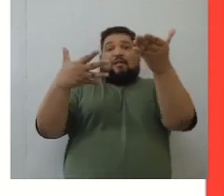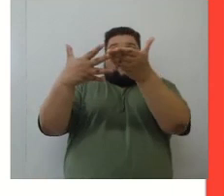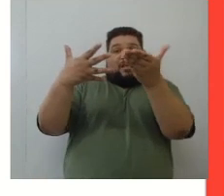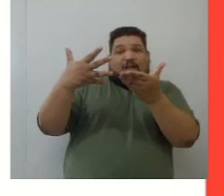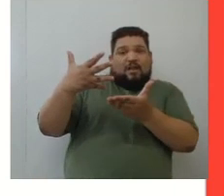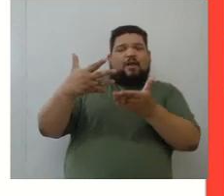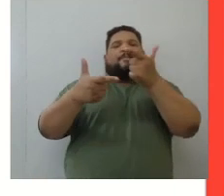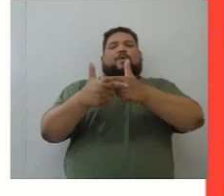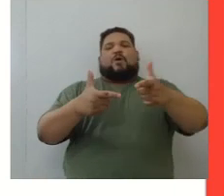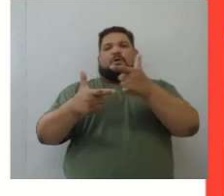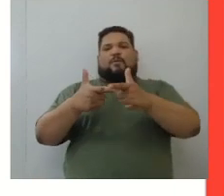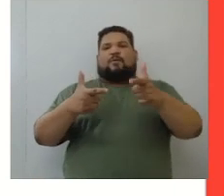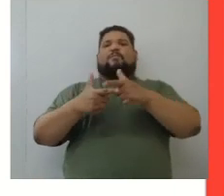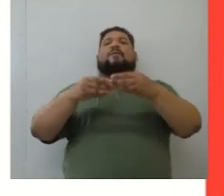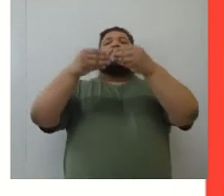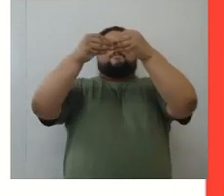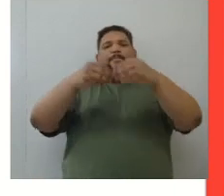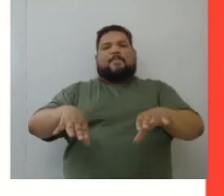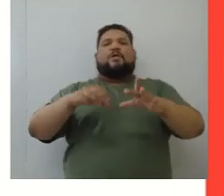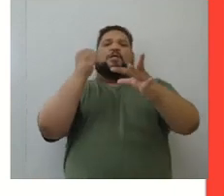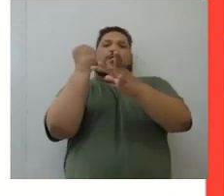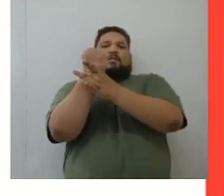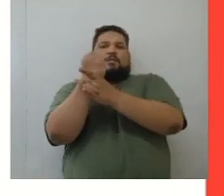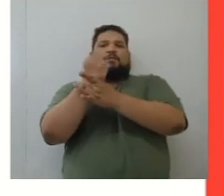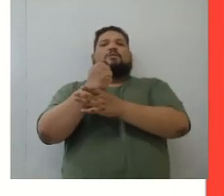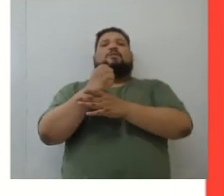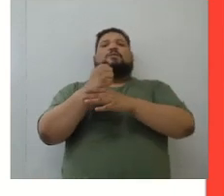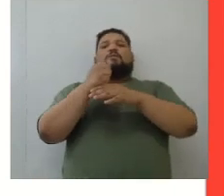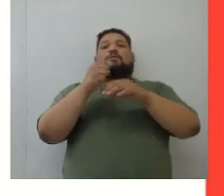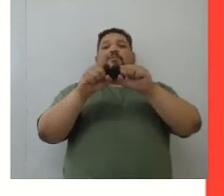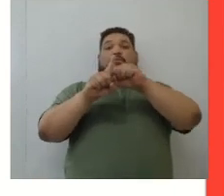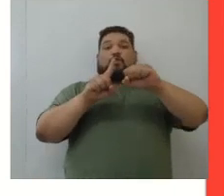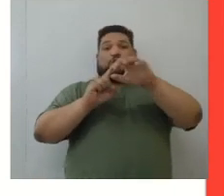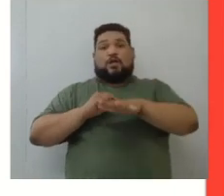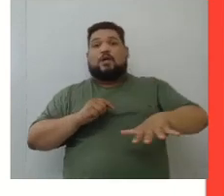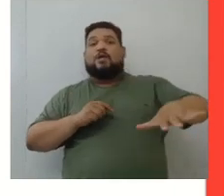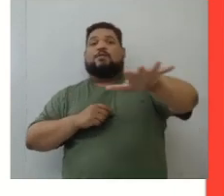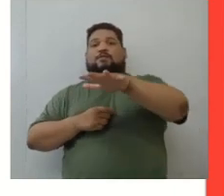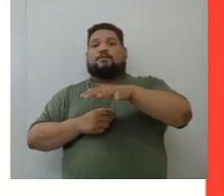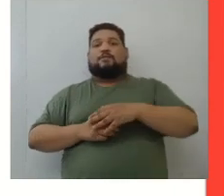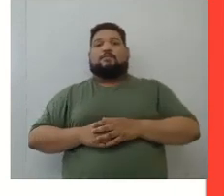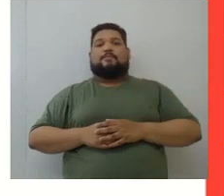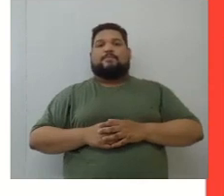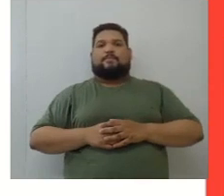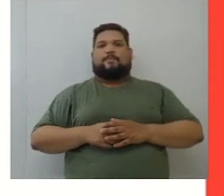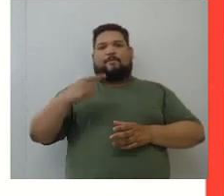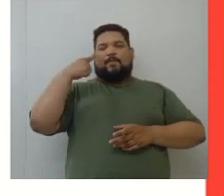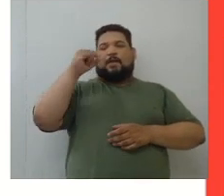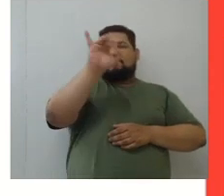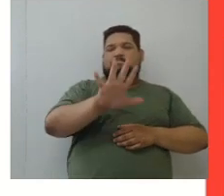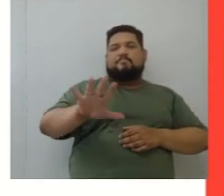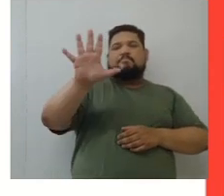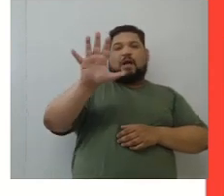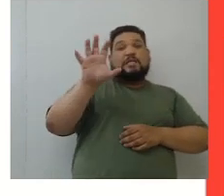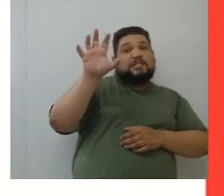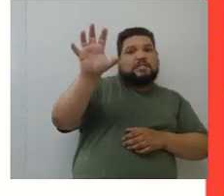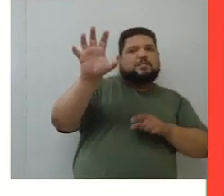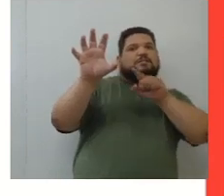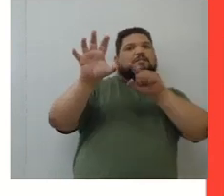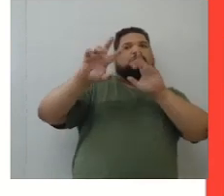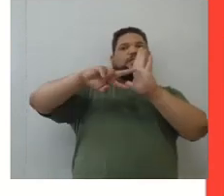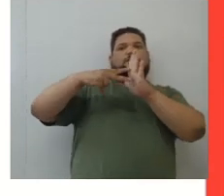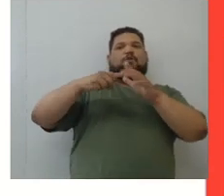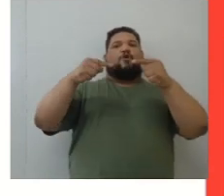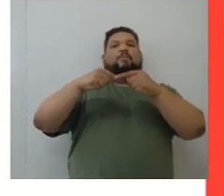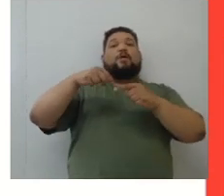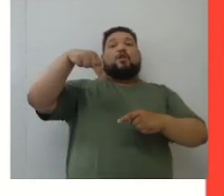comprometem substancialmente a segurança pública urbana. Se você olhar a imagenzinha aí do lado, essa é uma imagem do bairro de